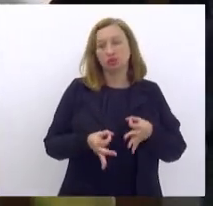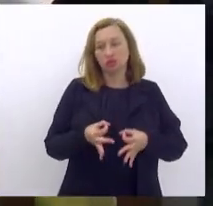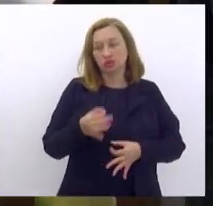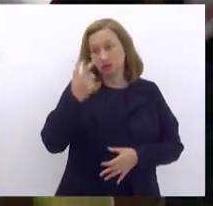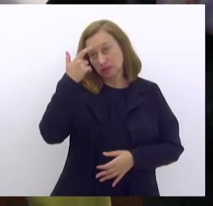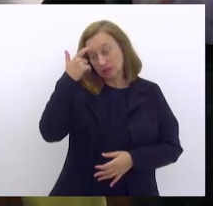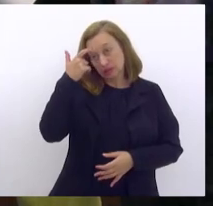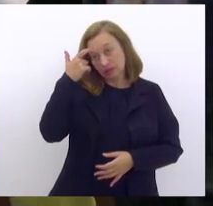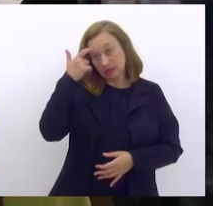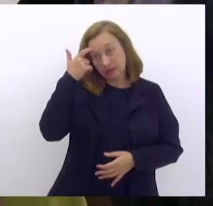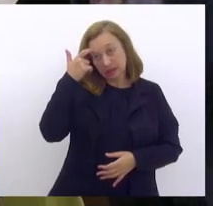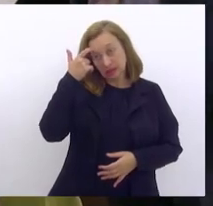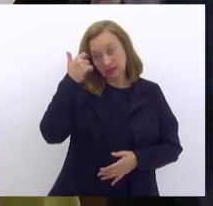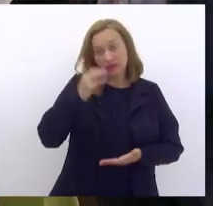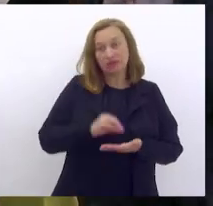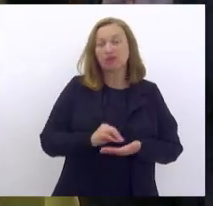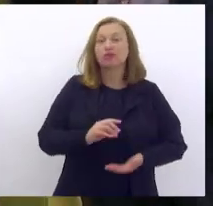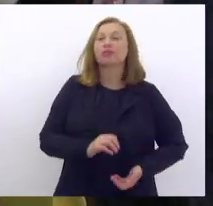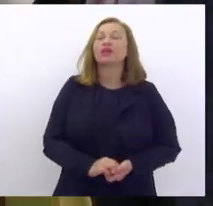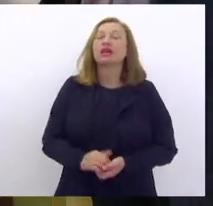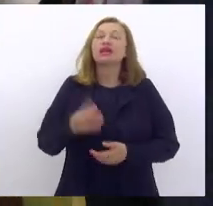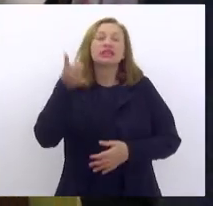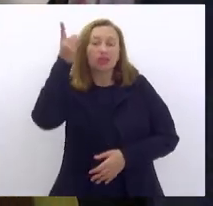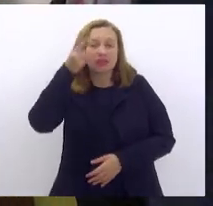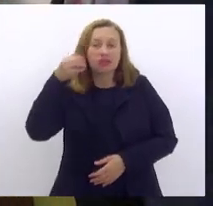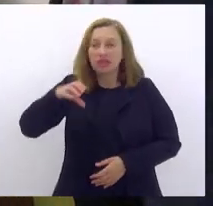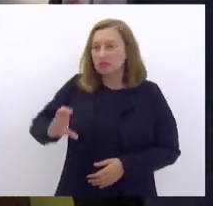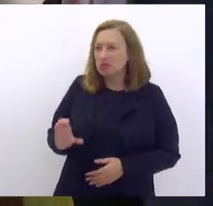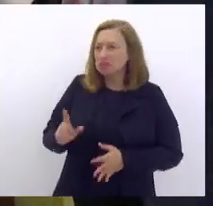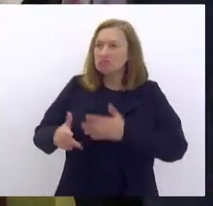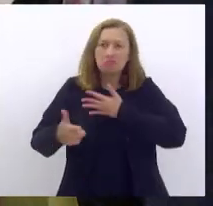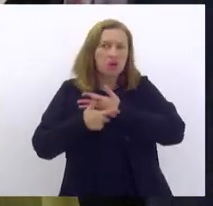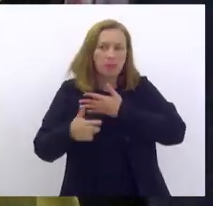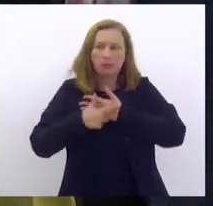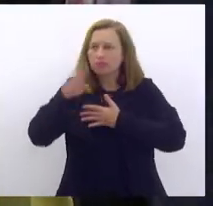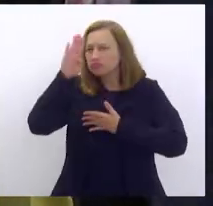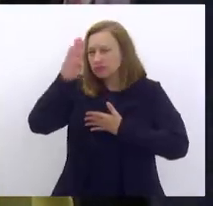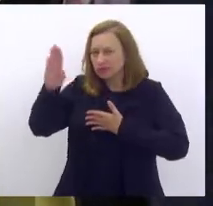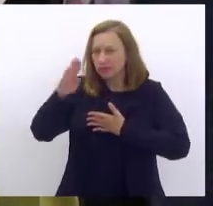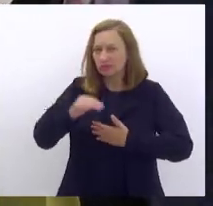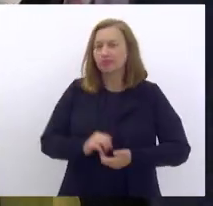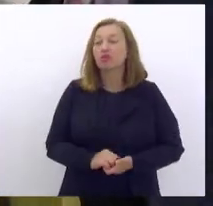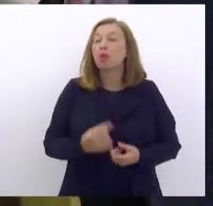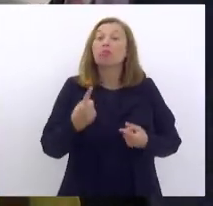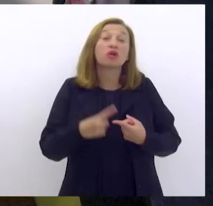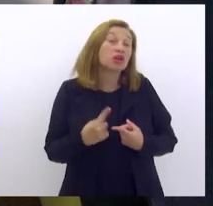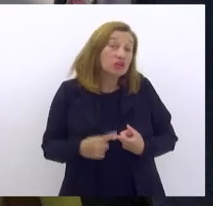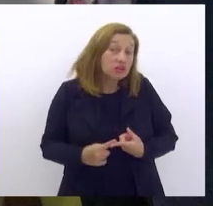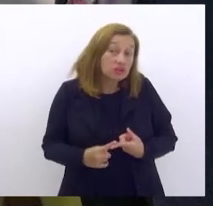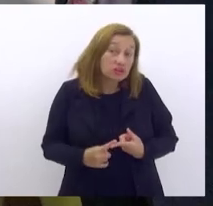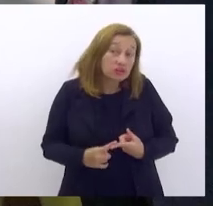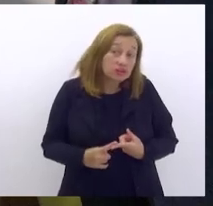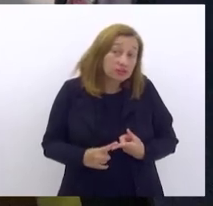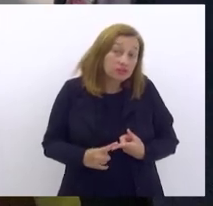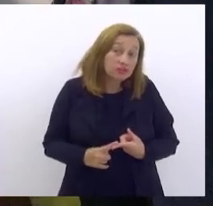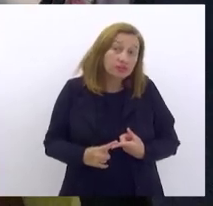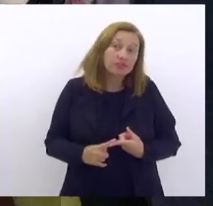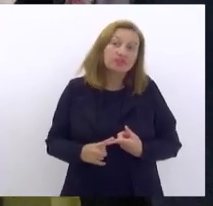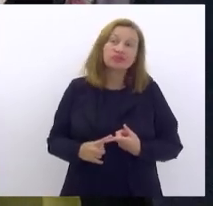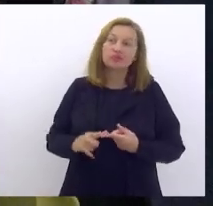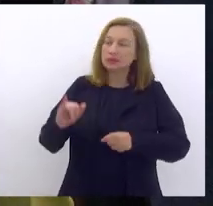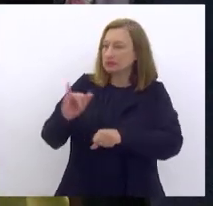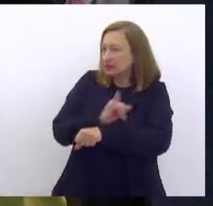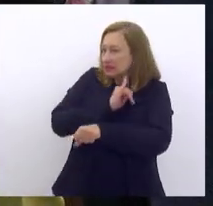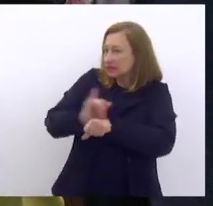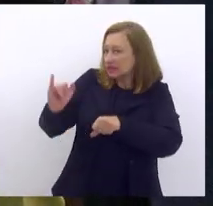O deputado Carlos Mink teve um papel fundamental, porque é um grande